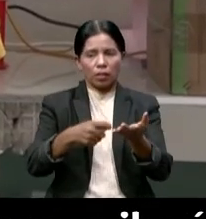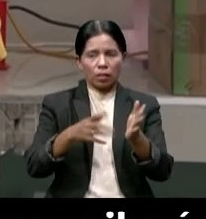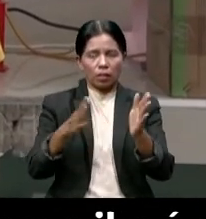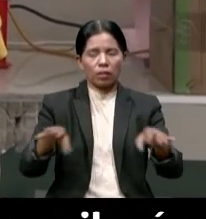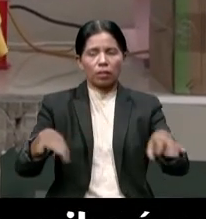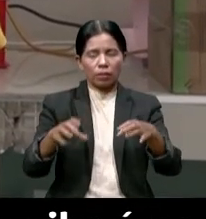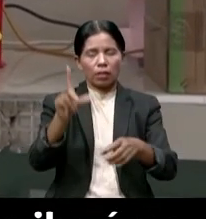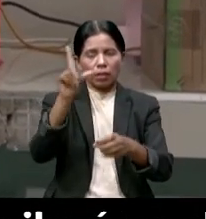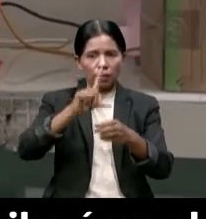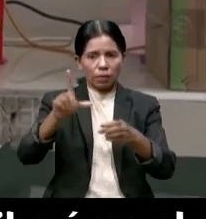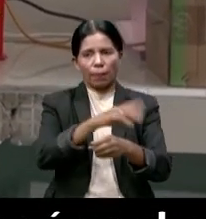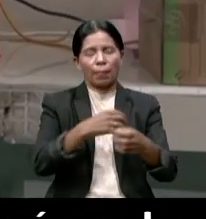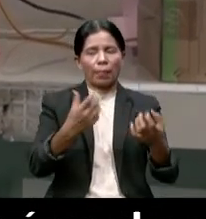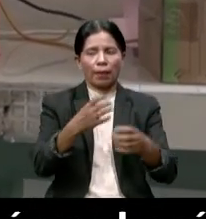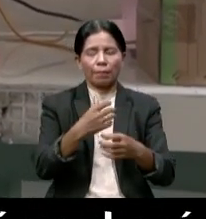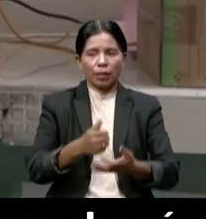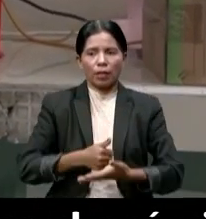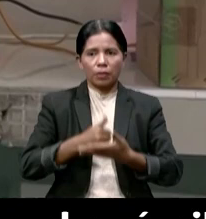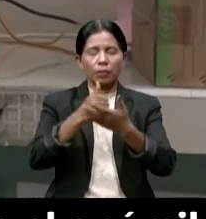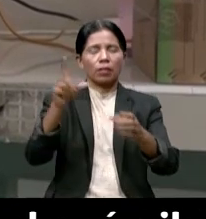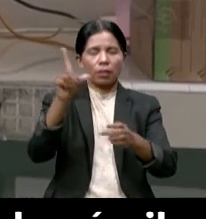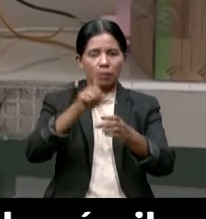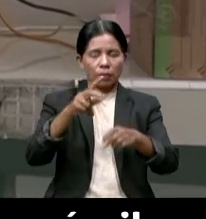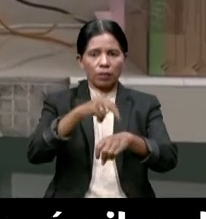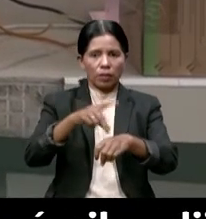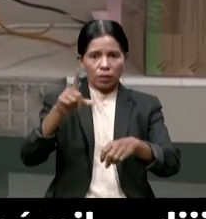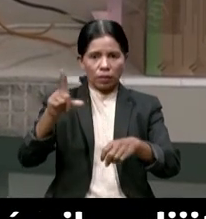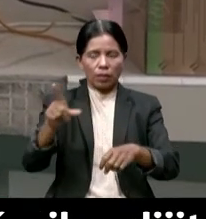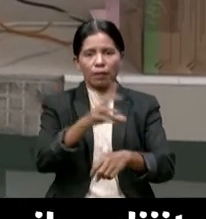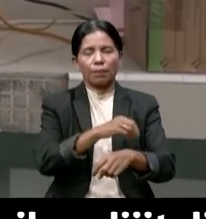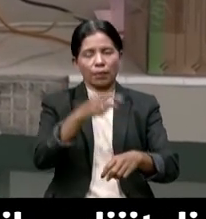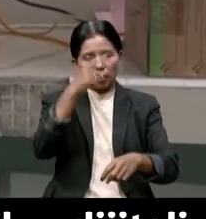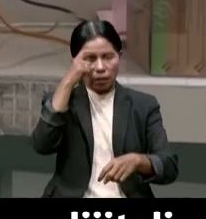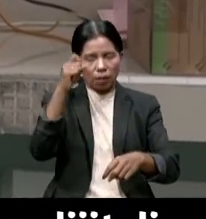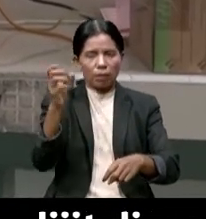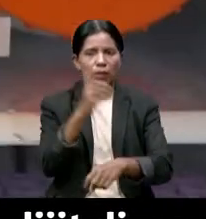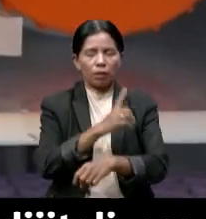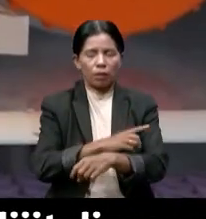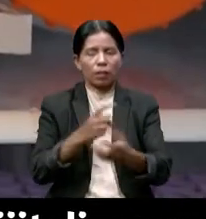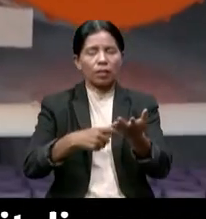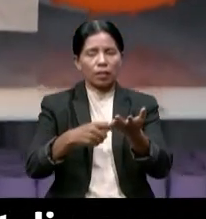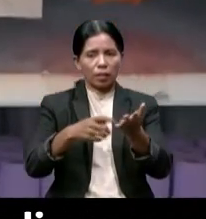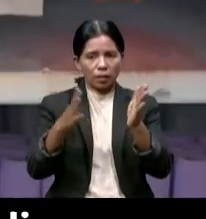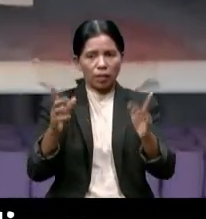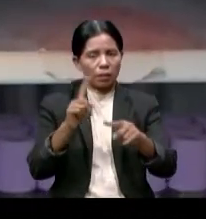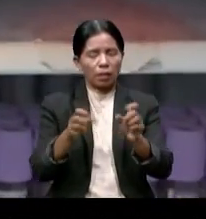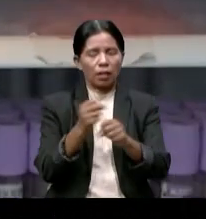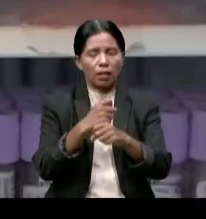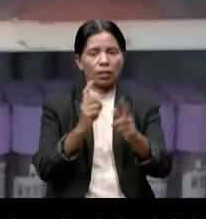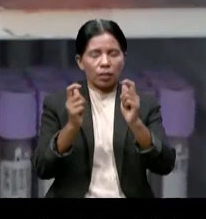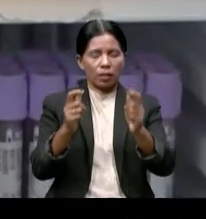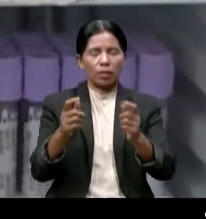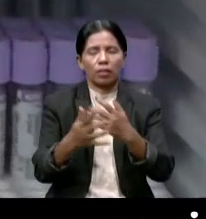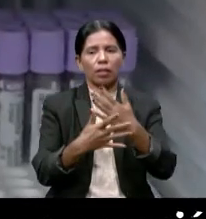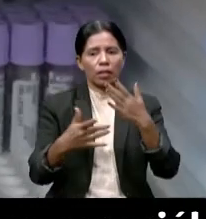Laboratório. Máquina nebe apoio husi Laboratório Nacional o Capacidade que também é cada loron técnico sira labele halo teste ran to atus